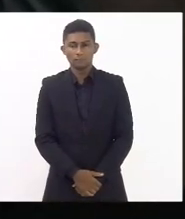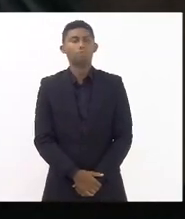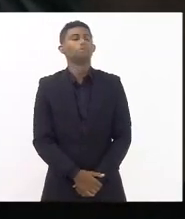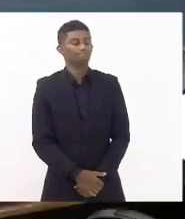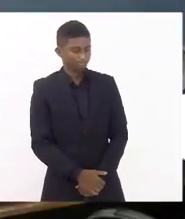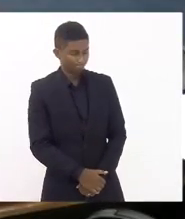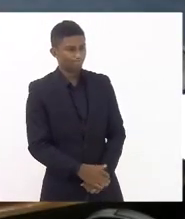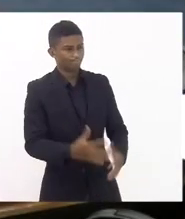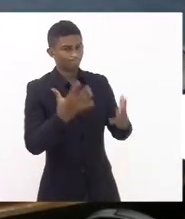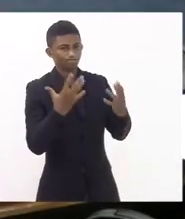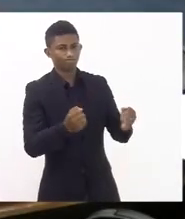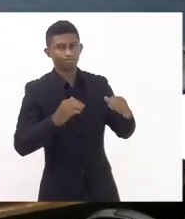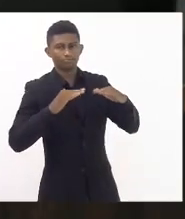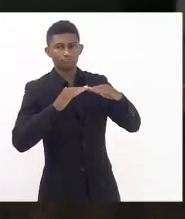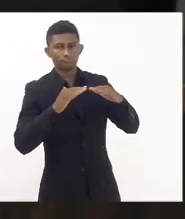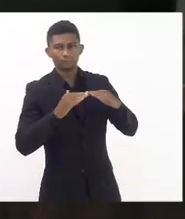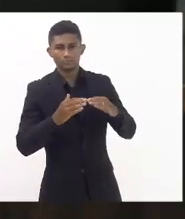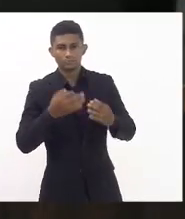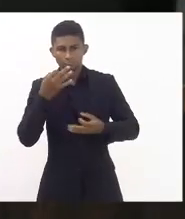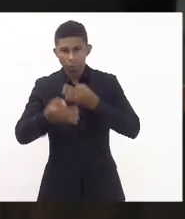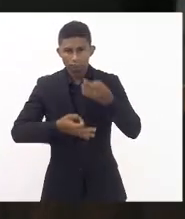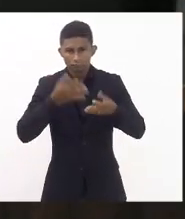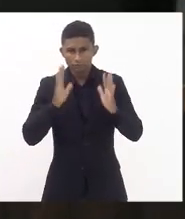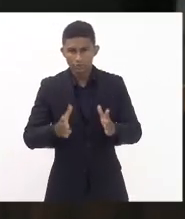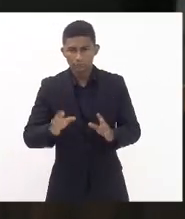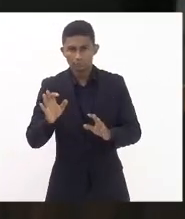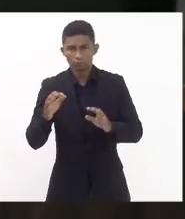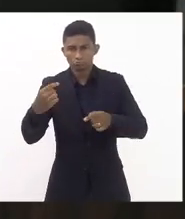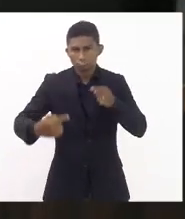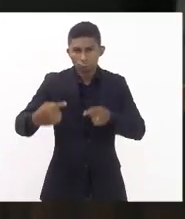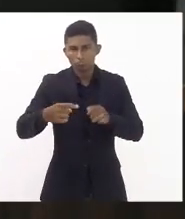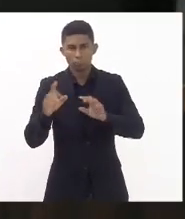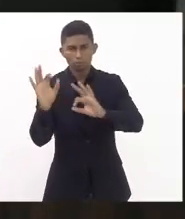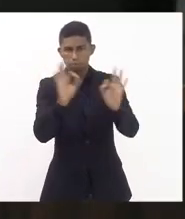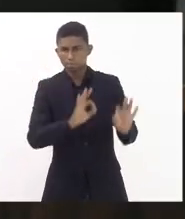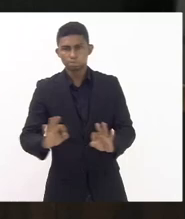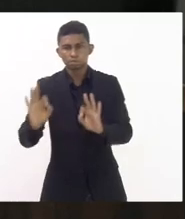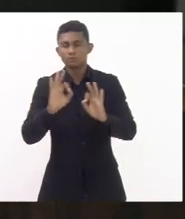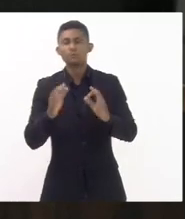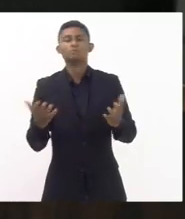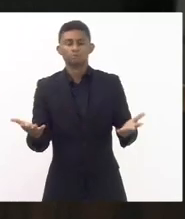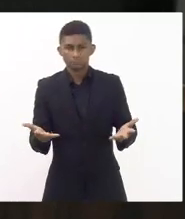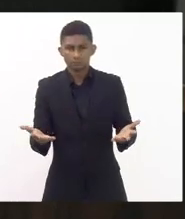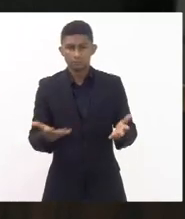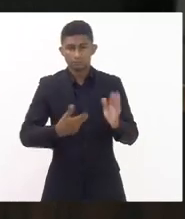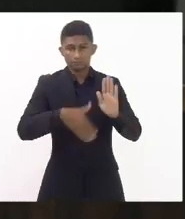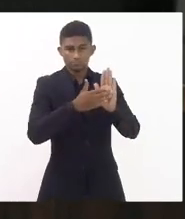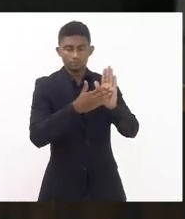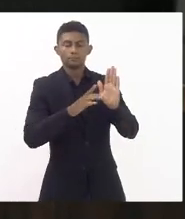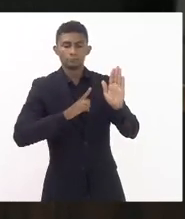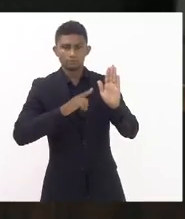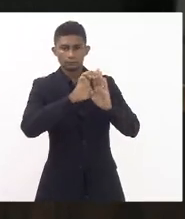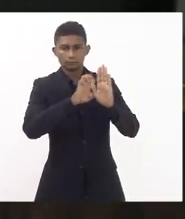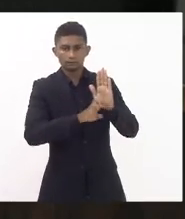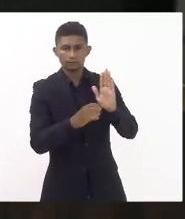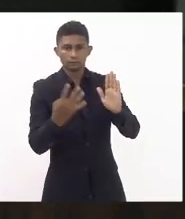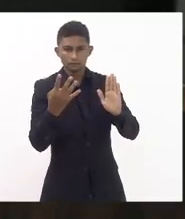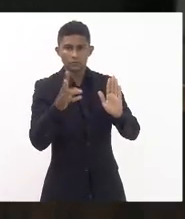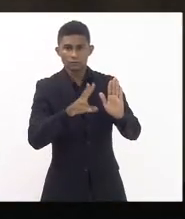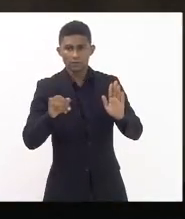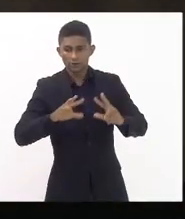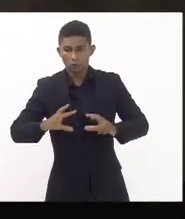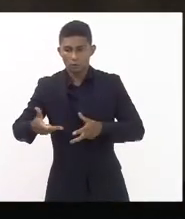Favorável. Os pareceres emitidos em discussão. Não havendo quem queira discutir, encerrada a discussão. A presente proposta recebeu 4 emendas e retorna às comissões.